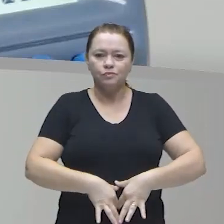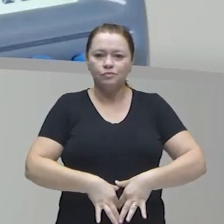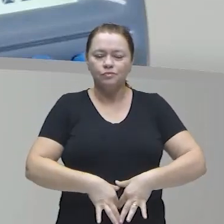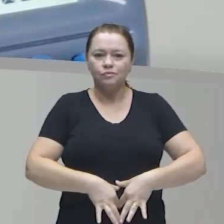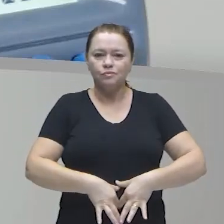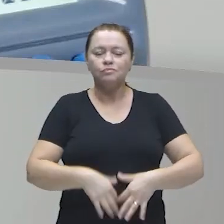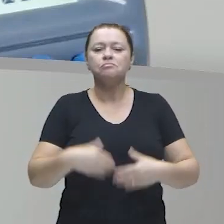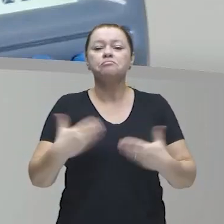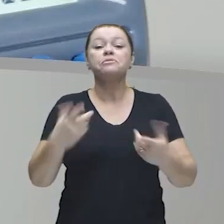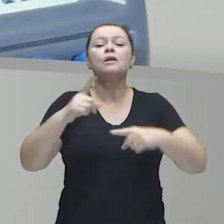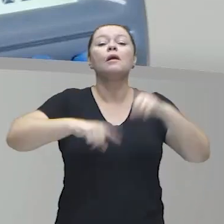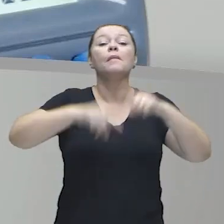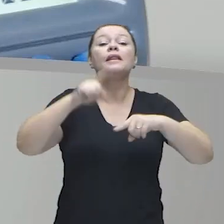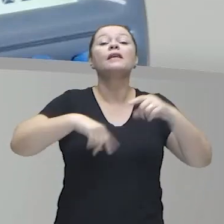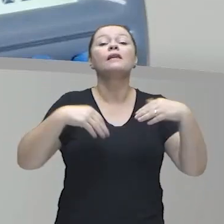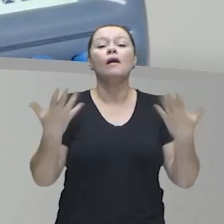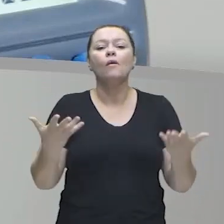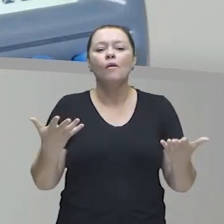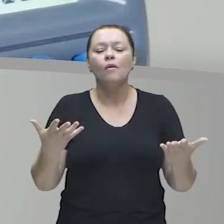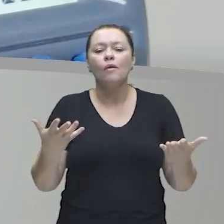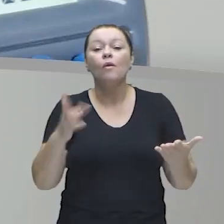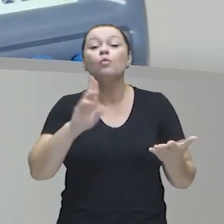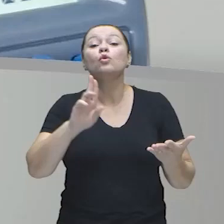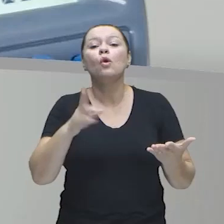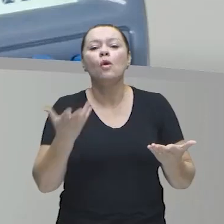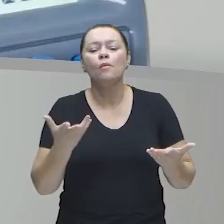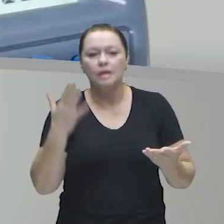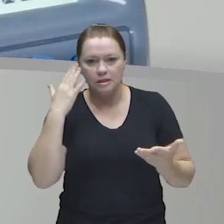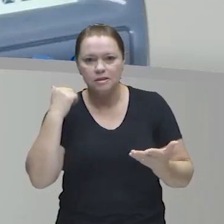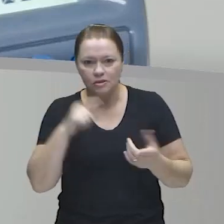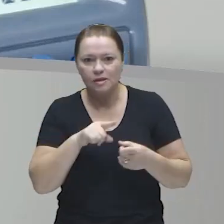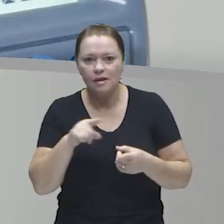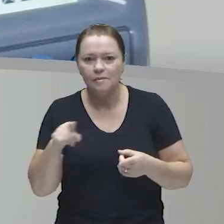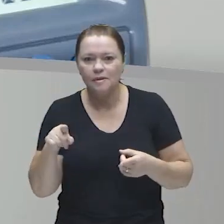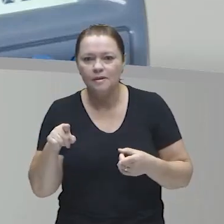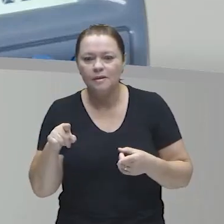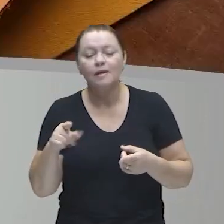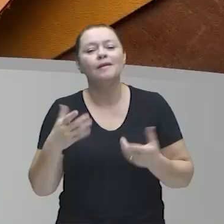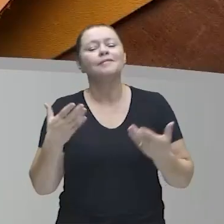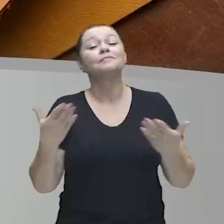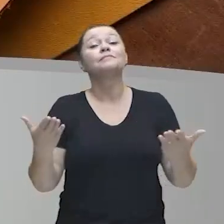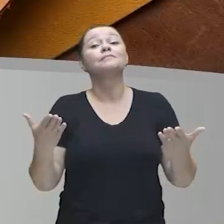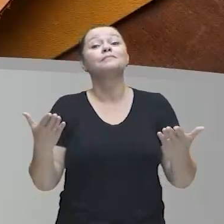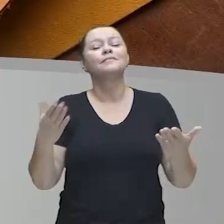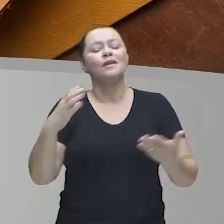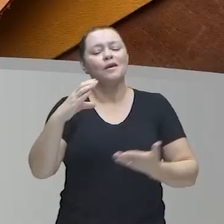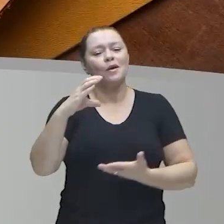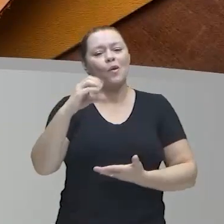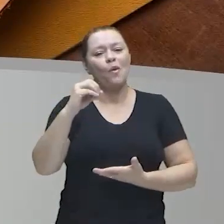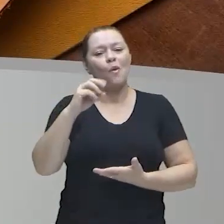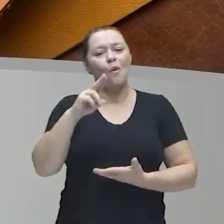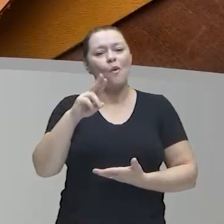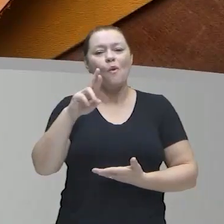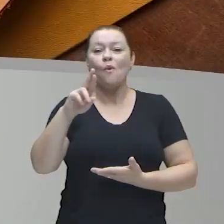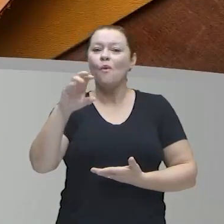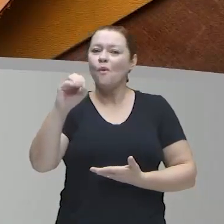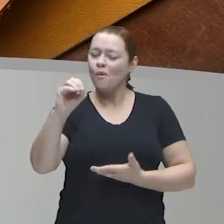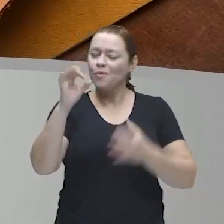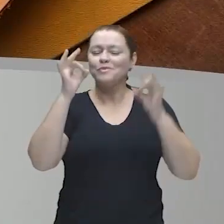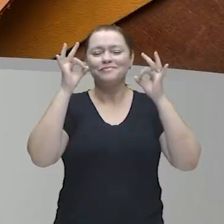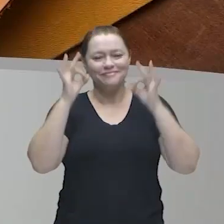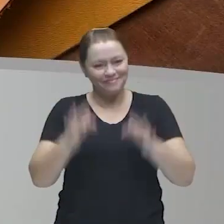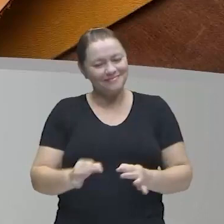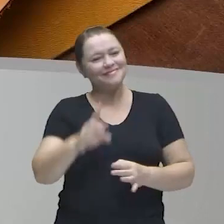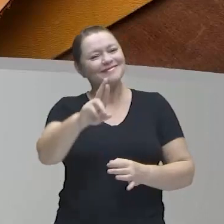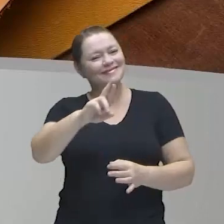Que material é esse? Já sabem? É o couro, isso mesmo,